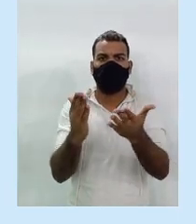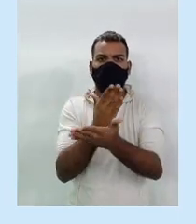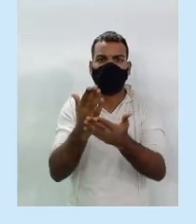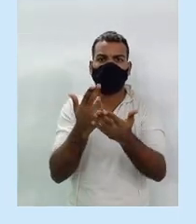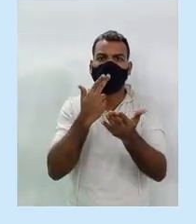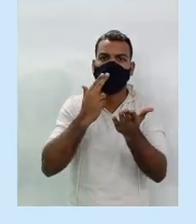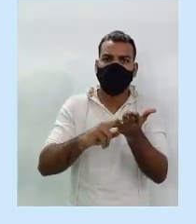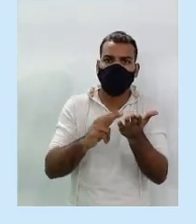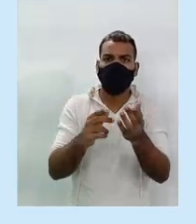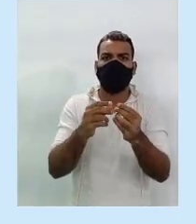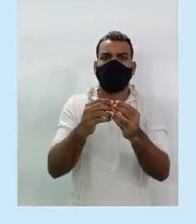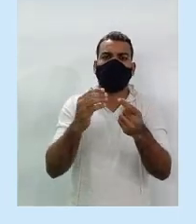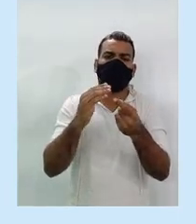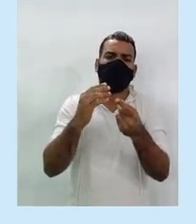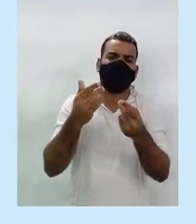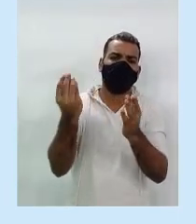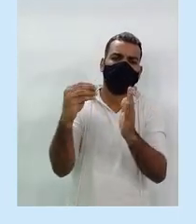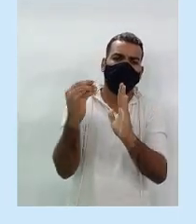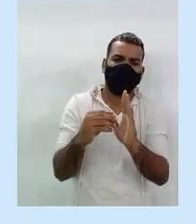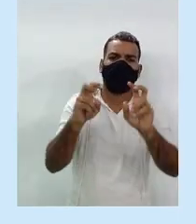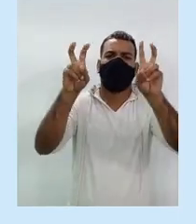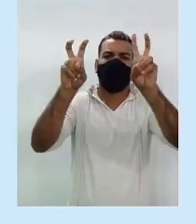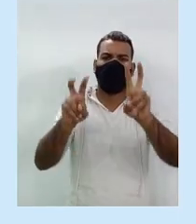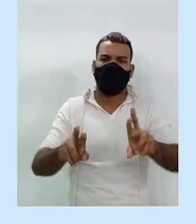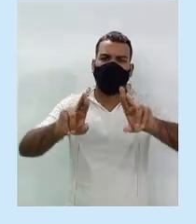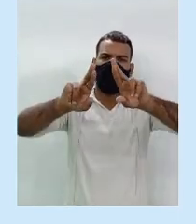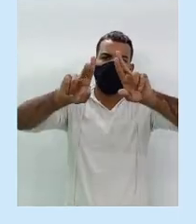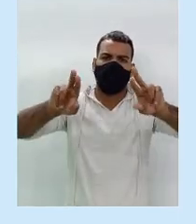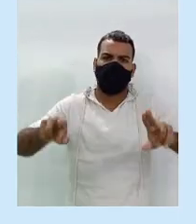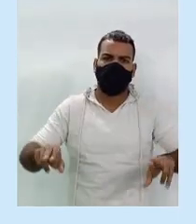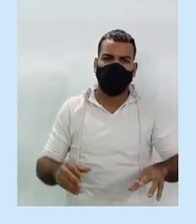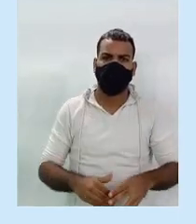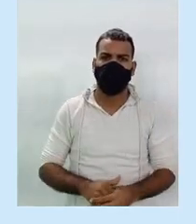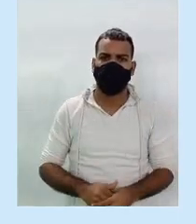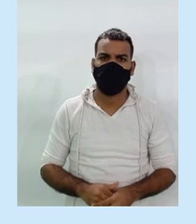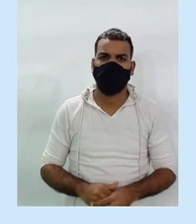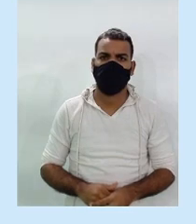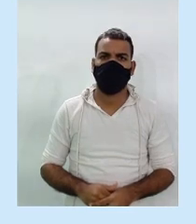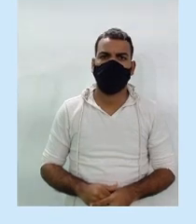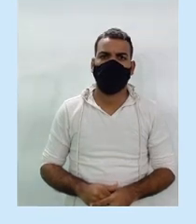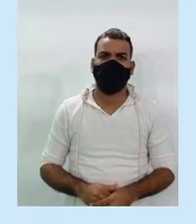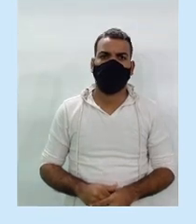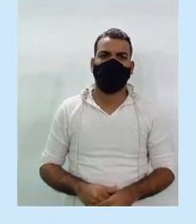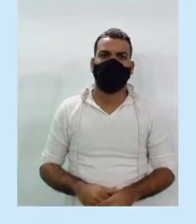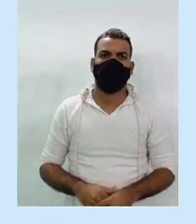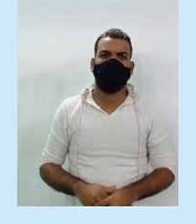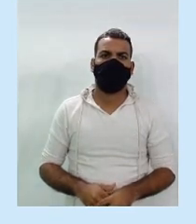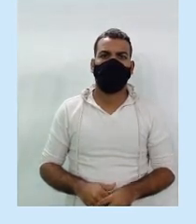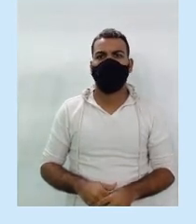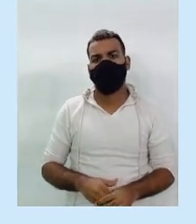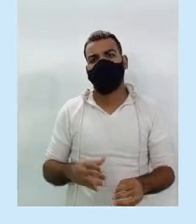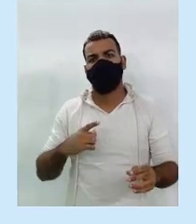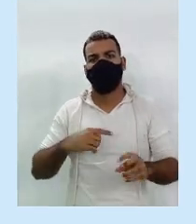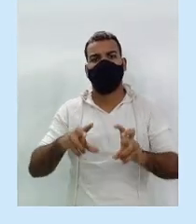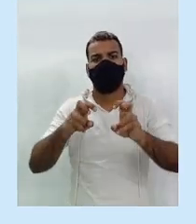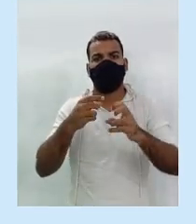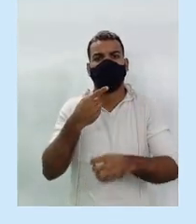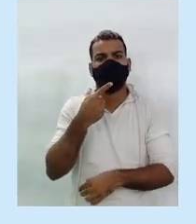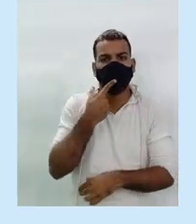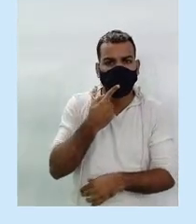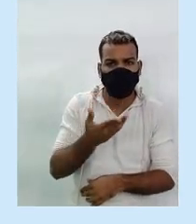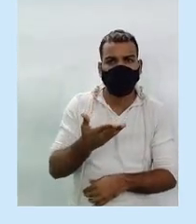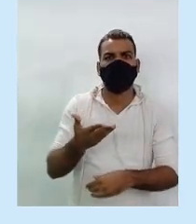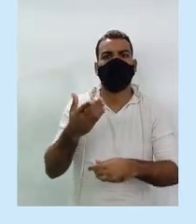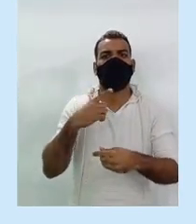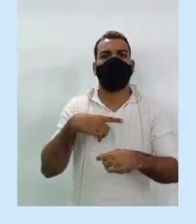vai colocar várias seções com temas diversos, certo? Com temas para quê? Atuais, com temas de